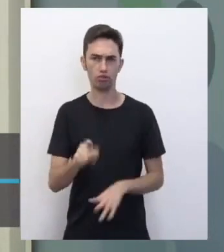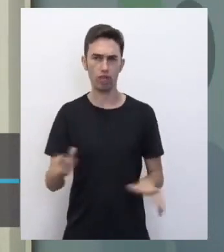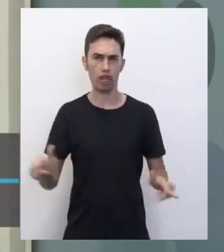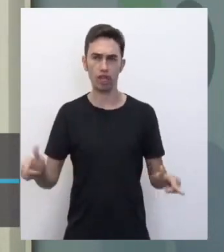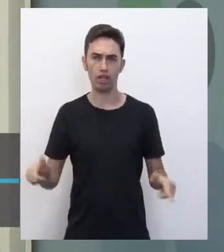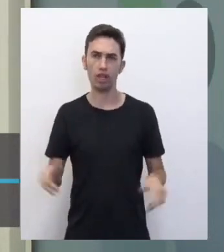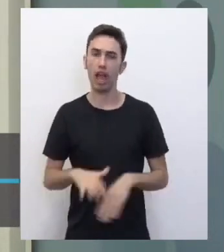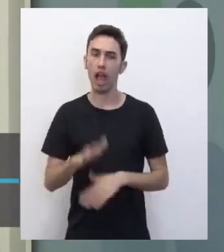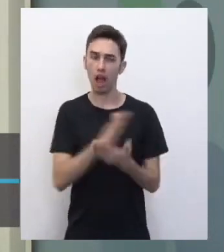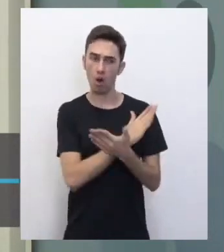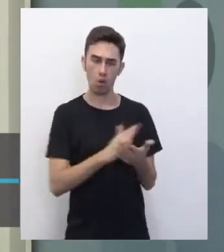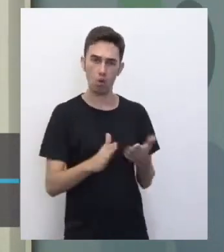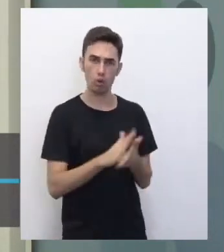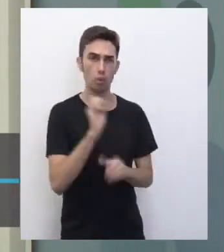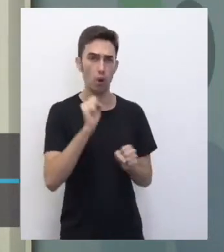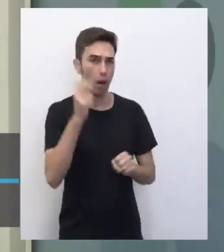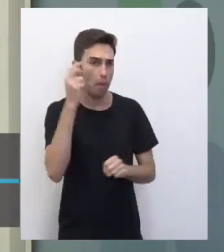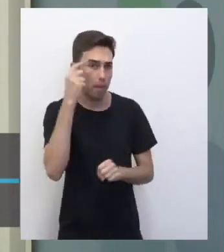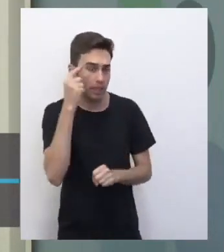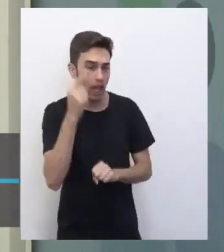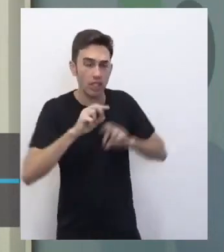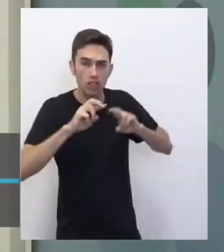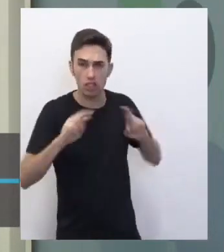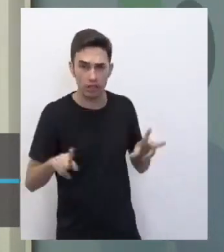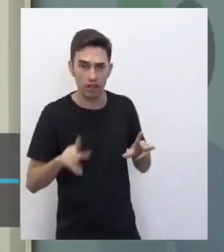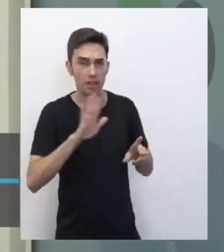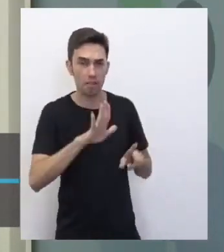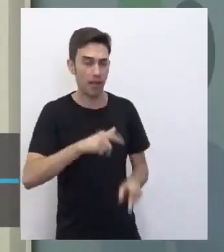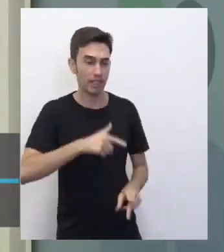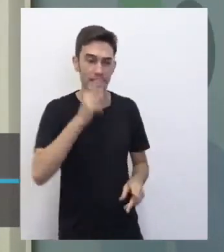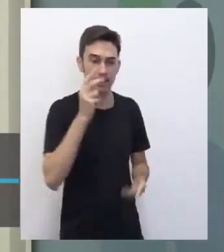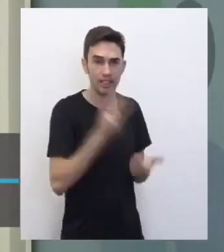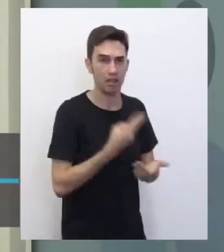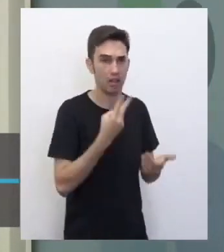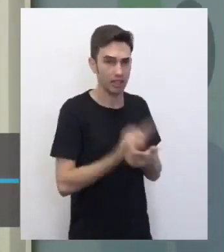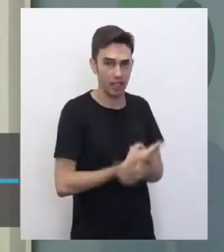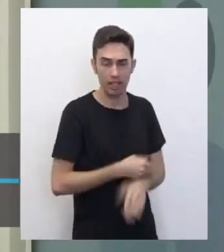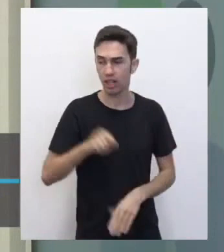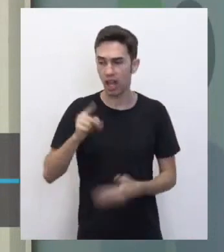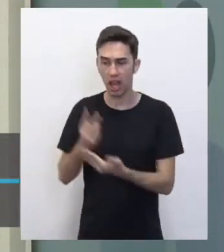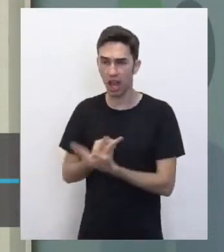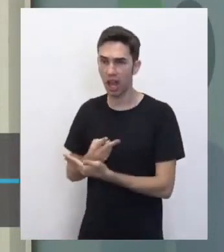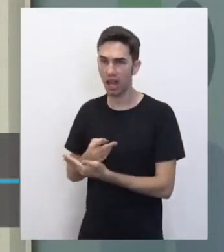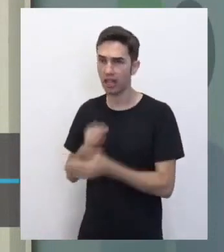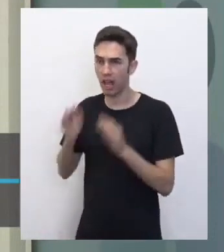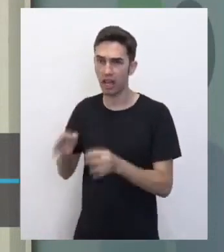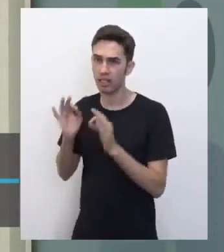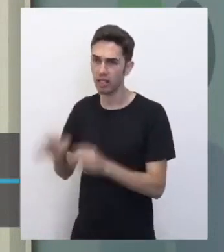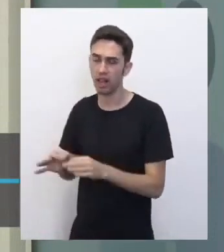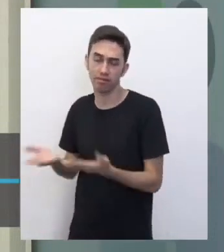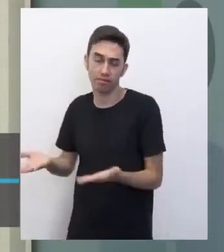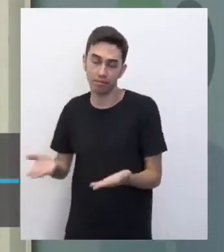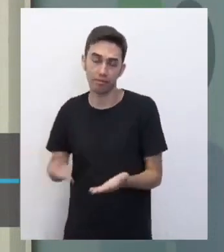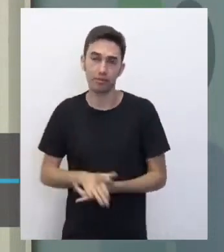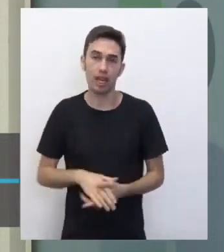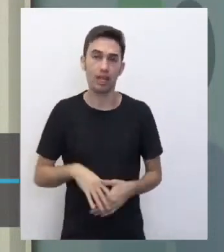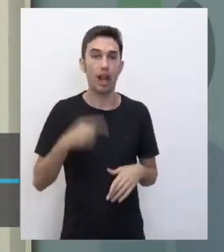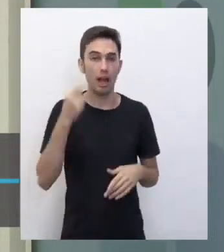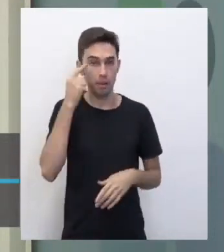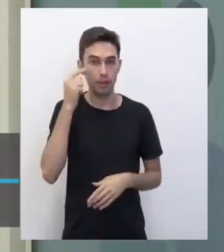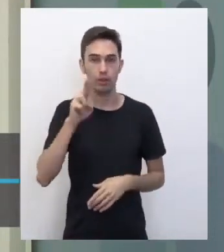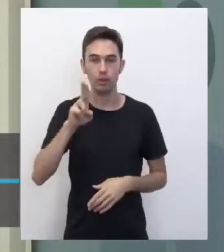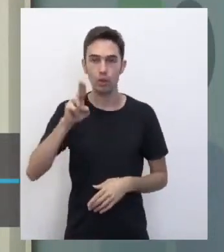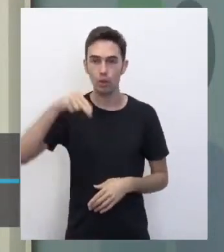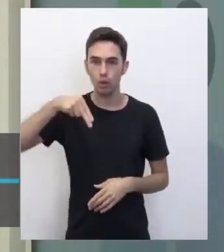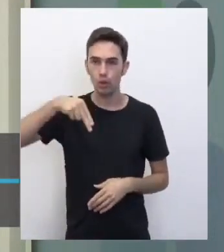isso não muda o fato de que se algo é certo, se algo é errado, é errado. Assim pensam os universalistas, os